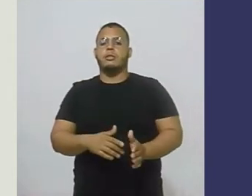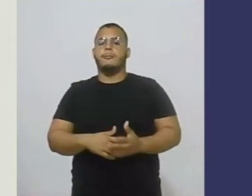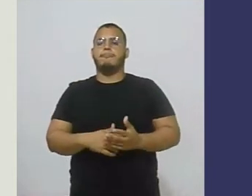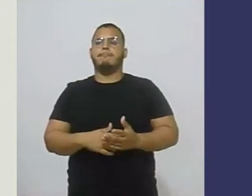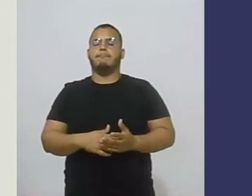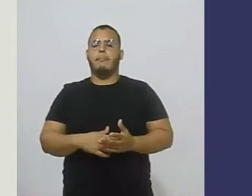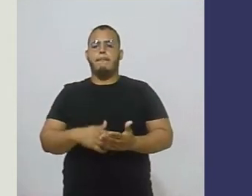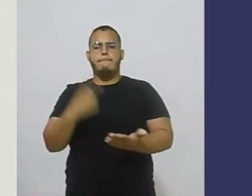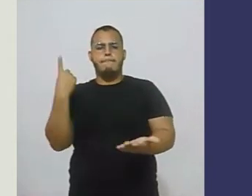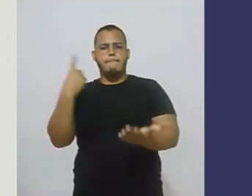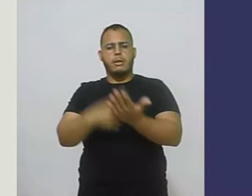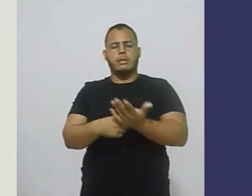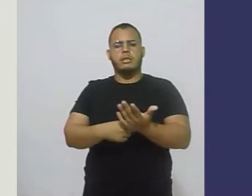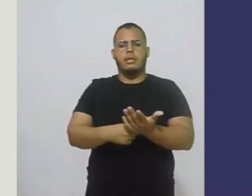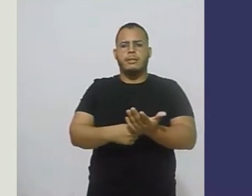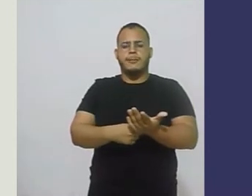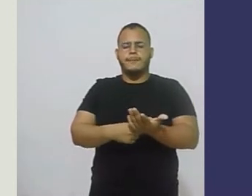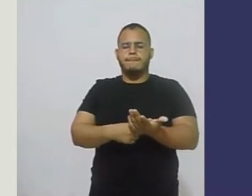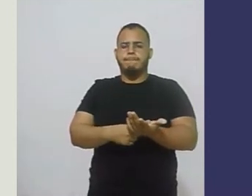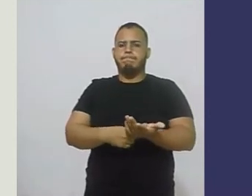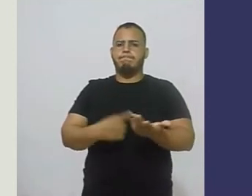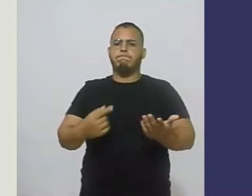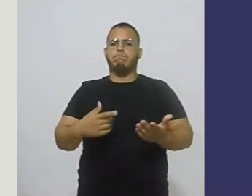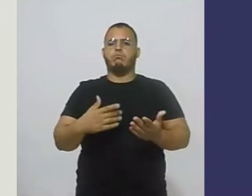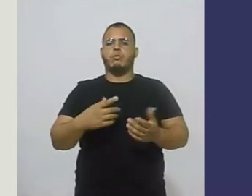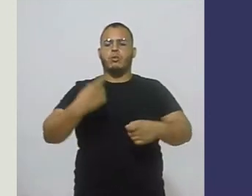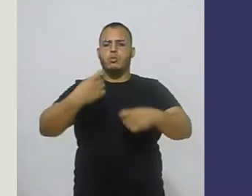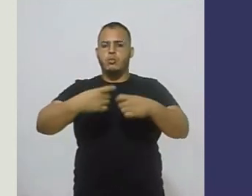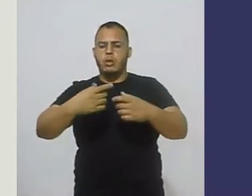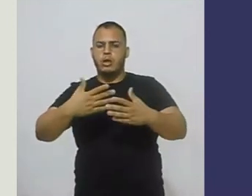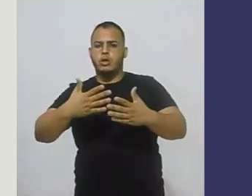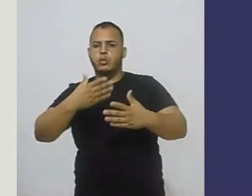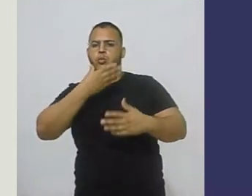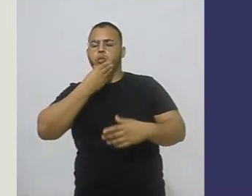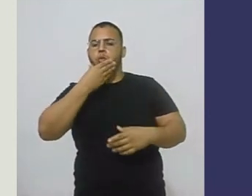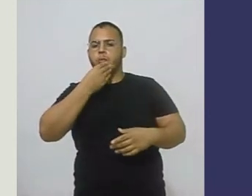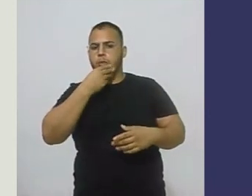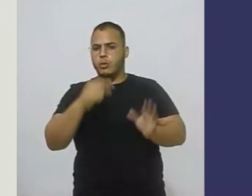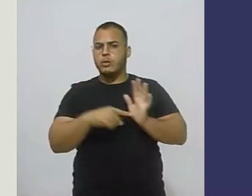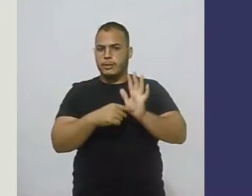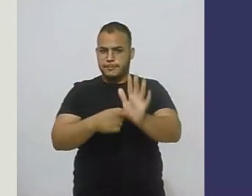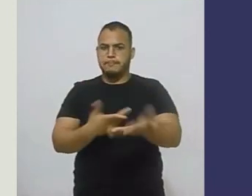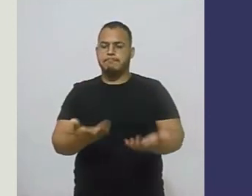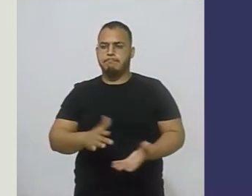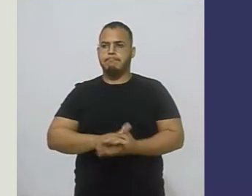vai marcar as características sexuais masculinas, certo?